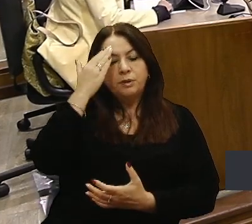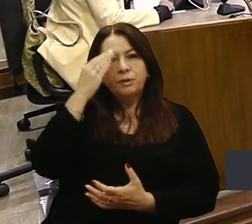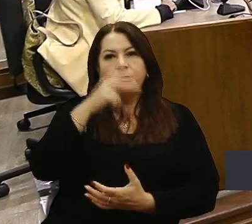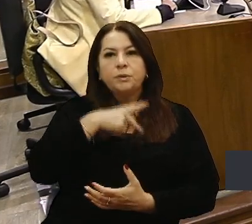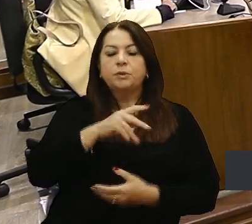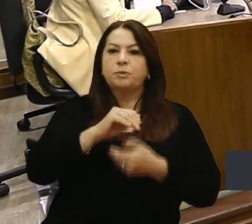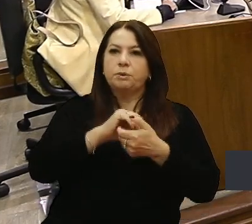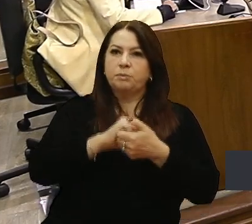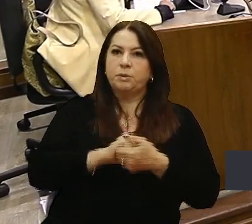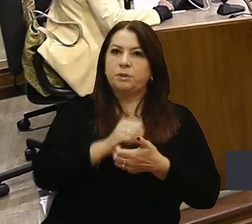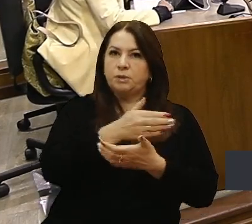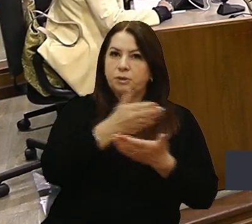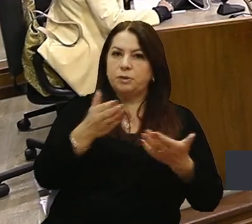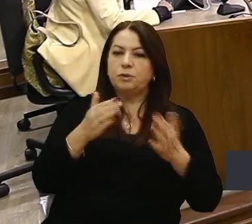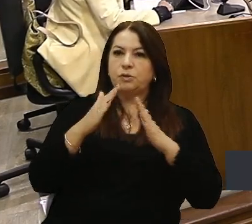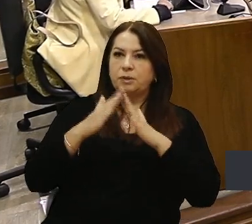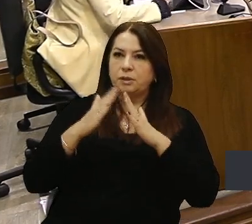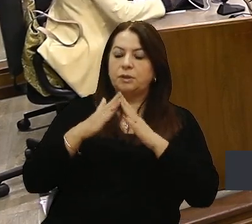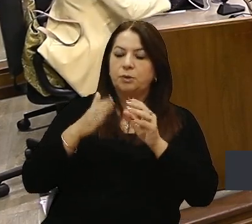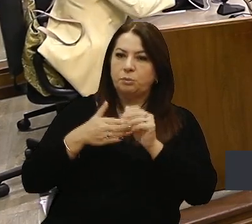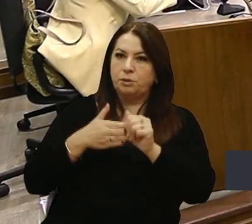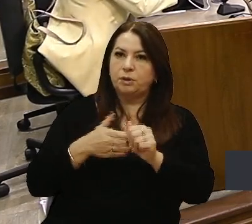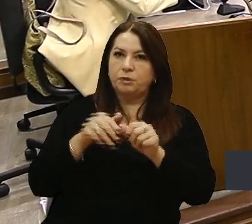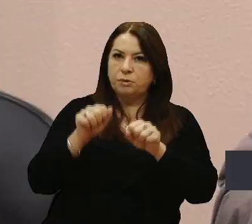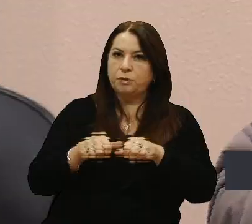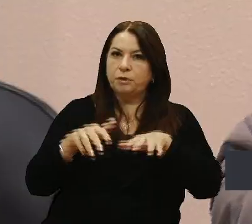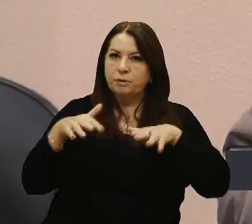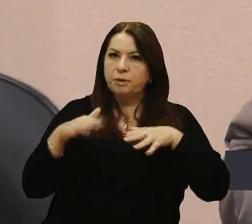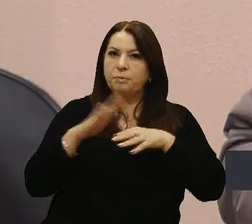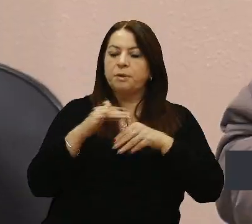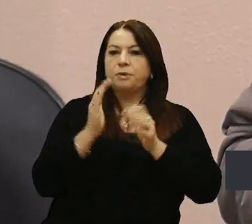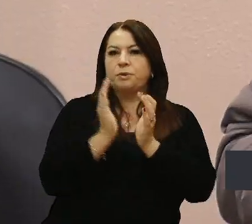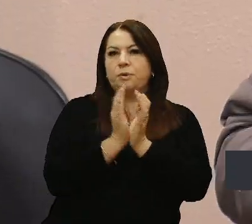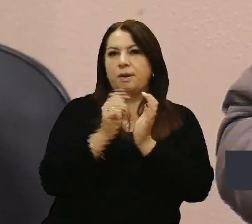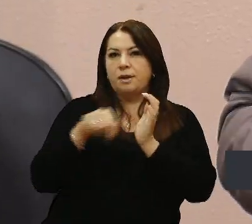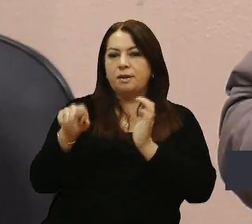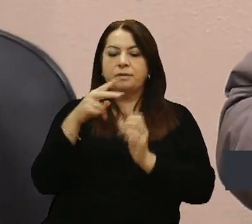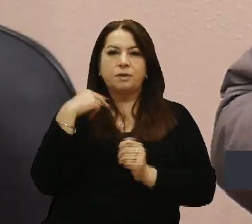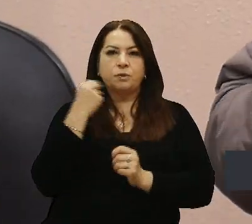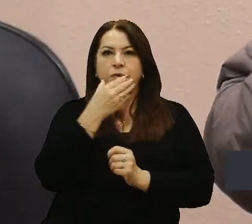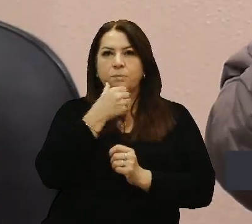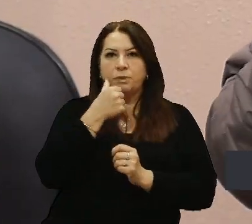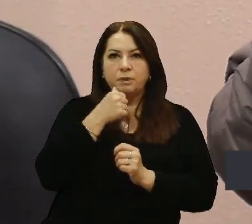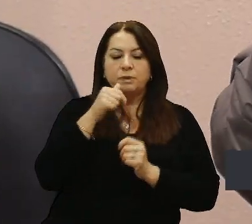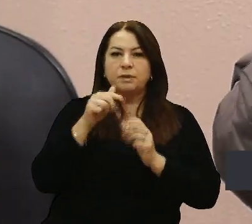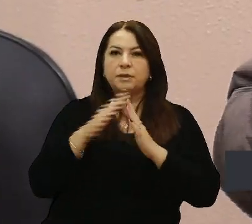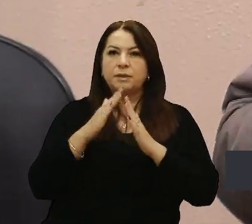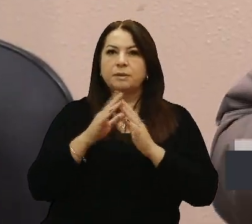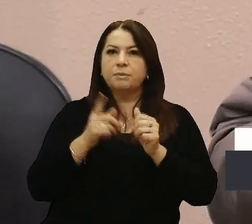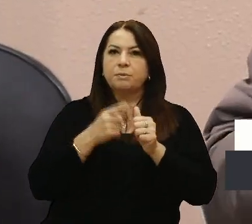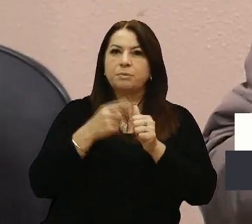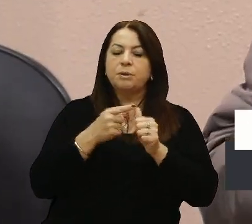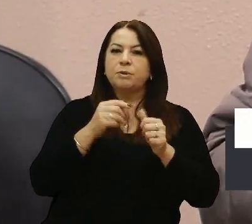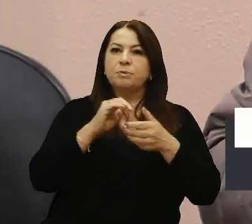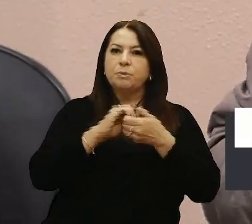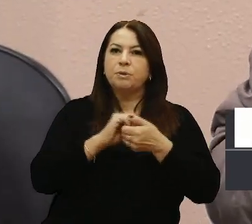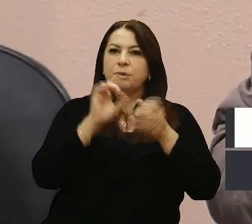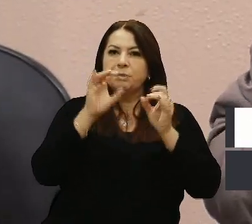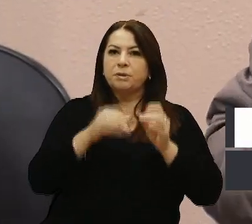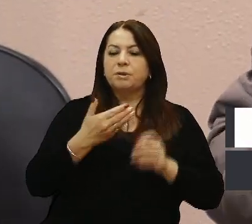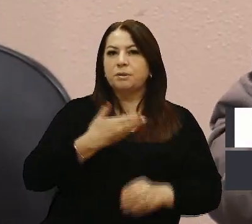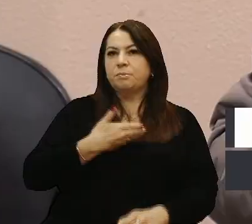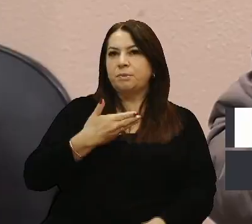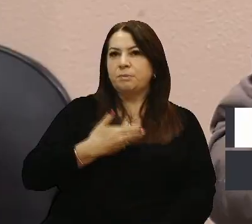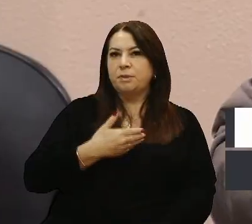cumprimentos ao senhor, à senhora de casa, quem nos acompanha do plenário, os demais colegas vereadores e vereadoras dessa casa. Primeiro, fazer um cumprimento especial à minha